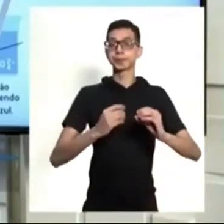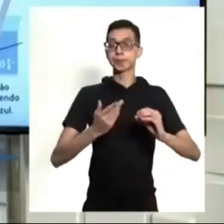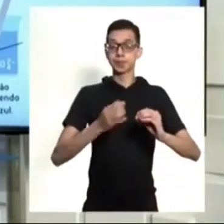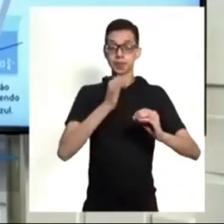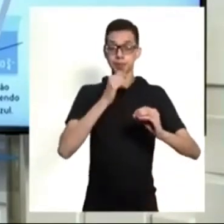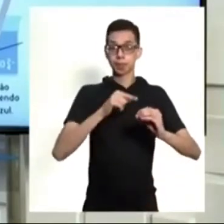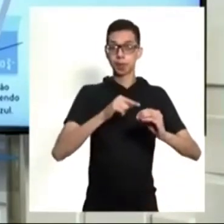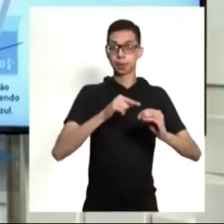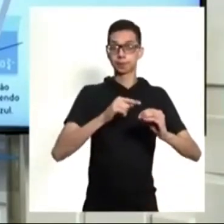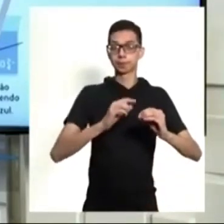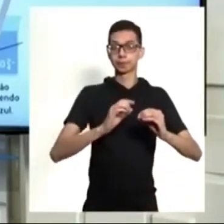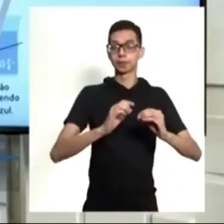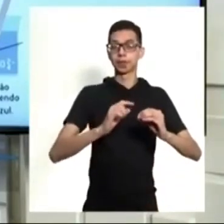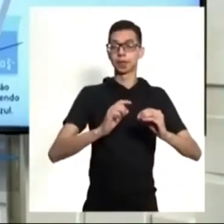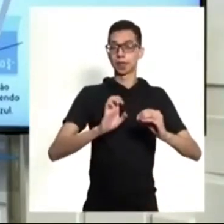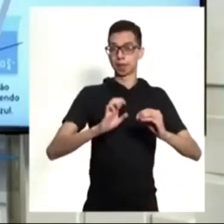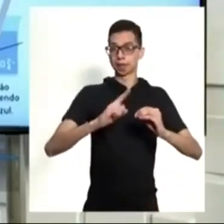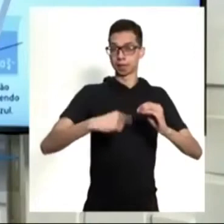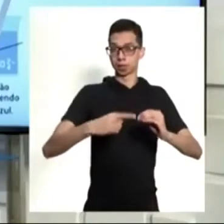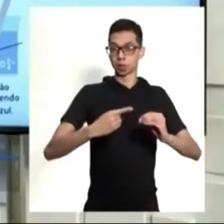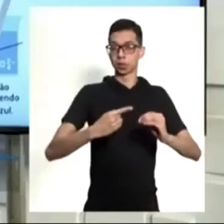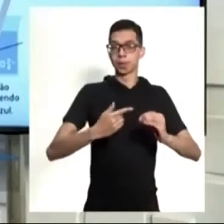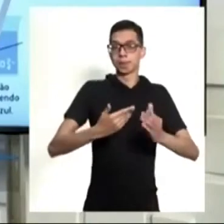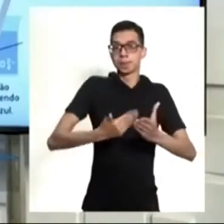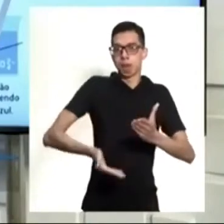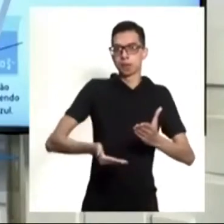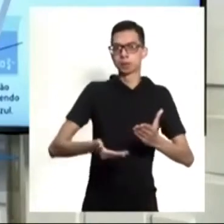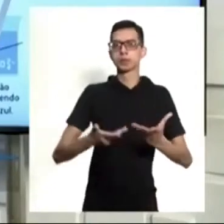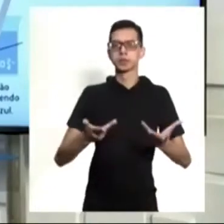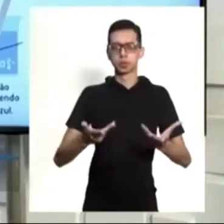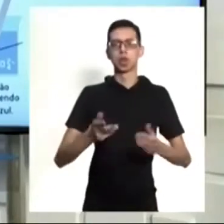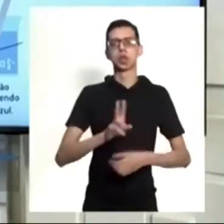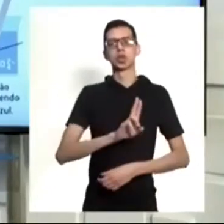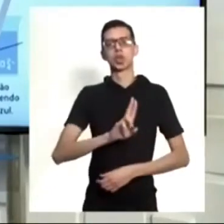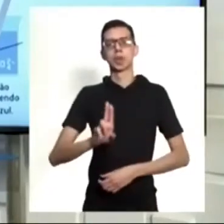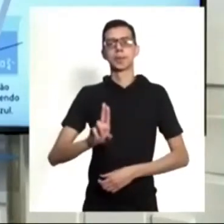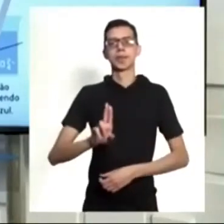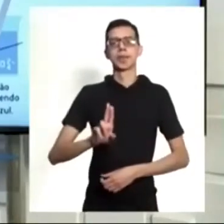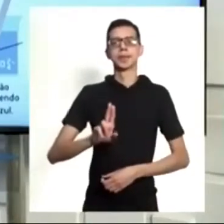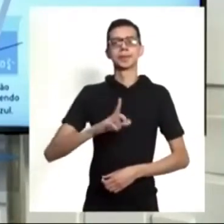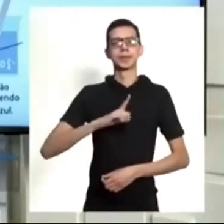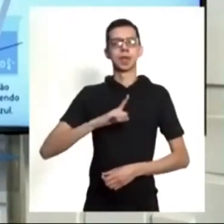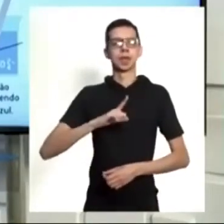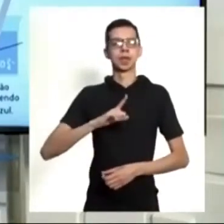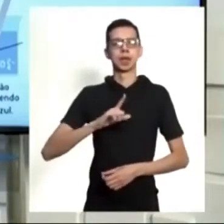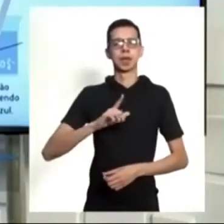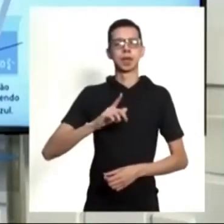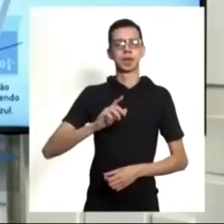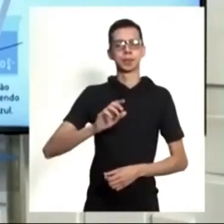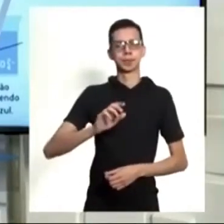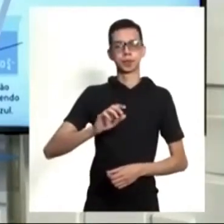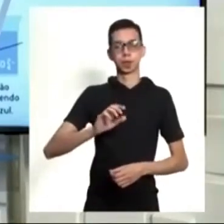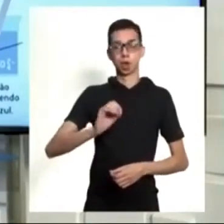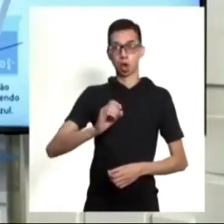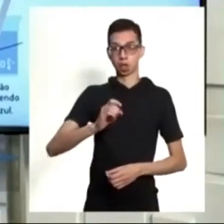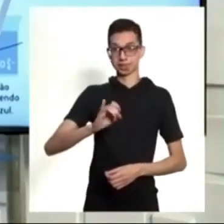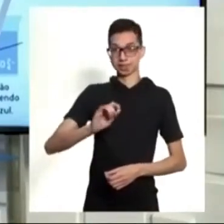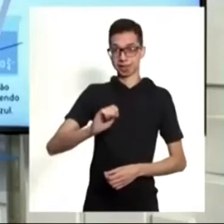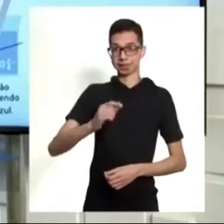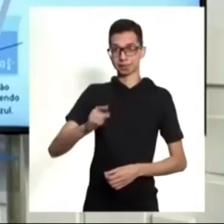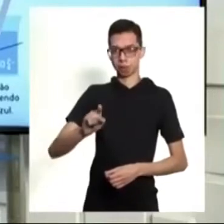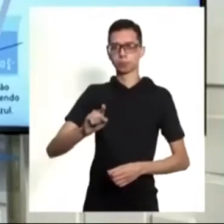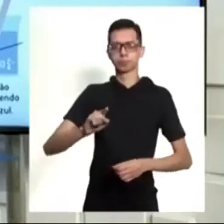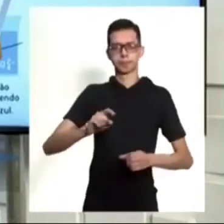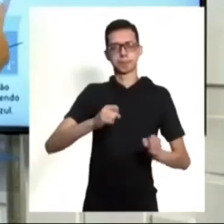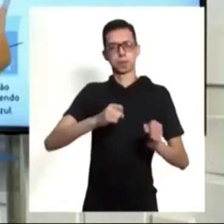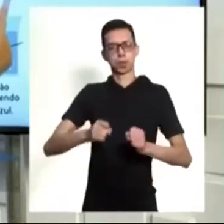um maior potencial de oxidar, tá? Então ele dá o valor lá, né? Por exemplo, aqui no caso do cobre e do zinco, eu vou fornecer os valores para você. Ele pode me dar os